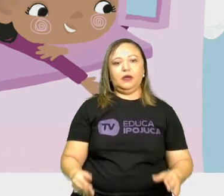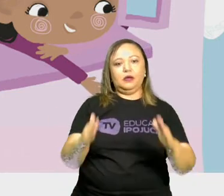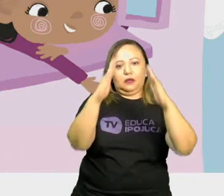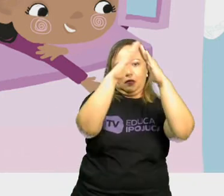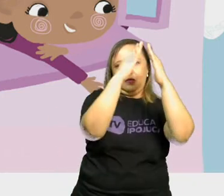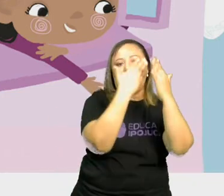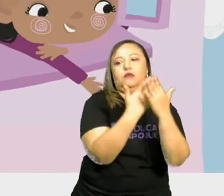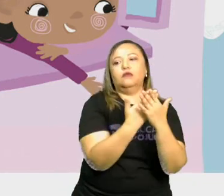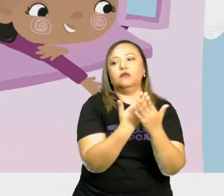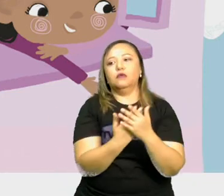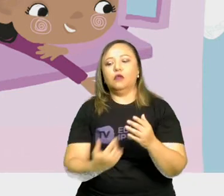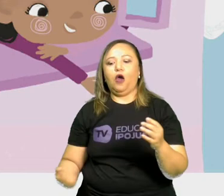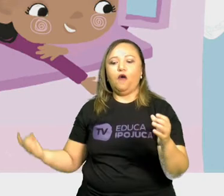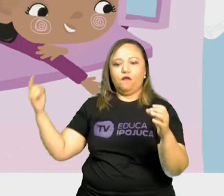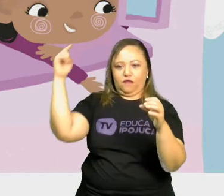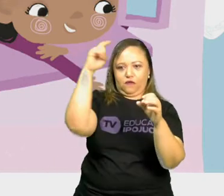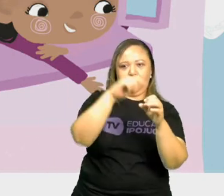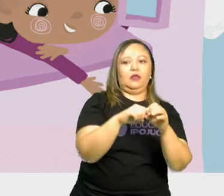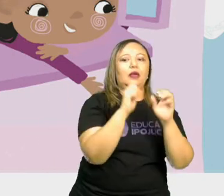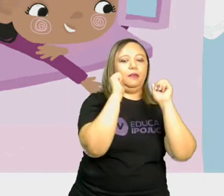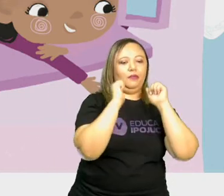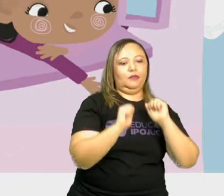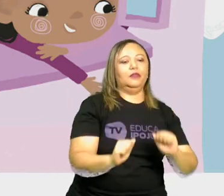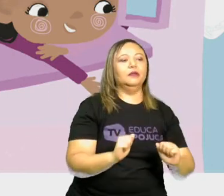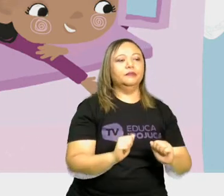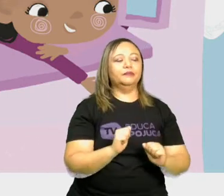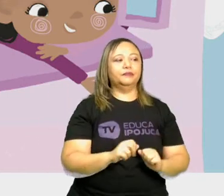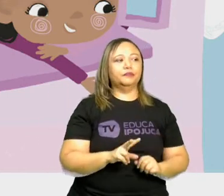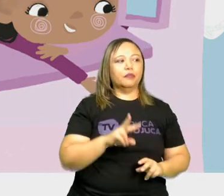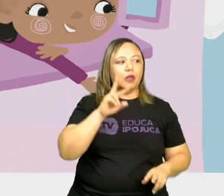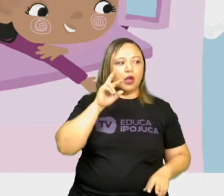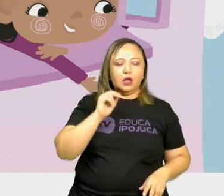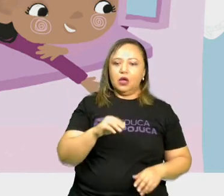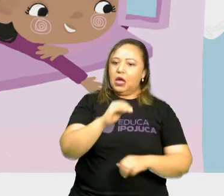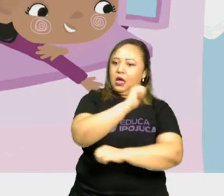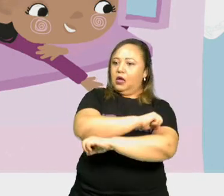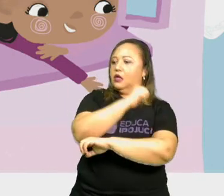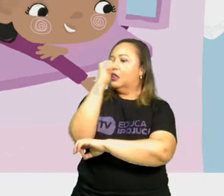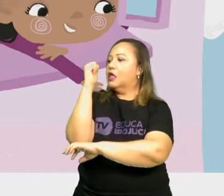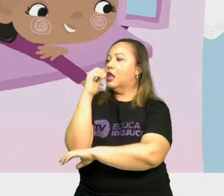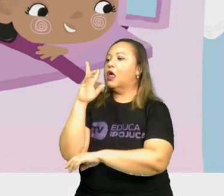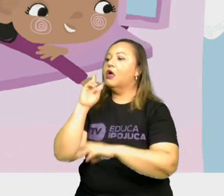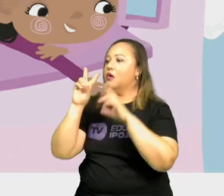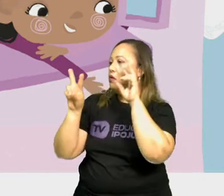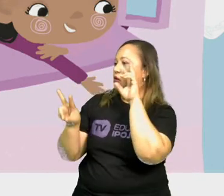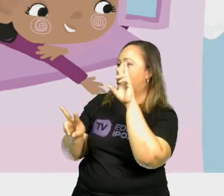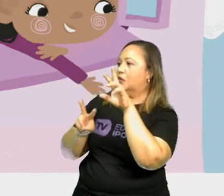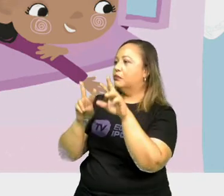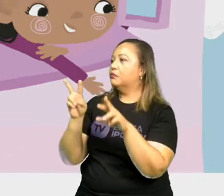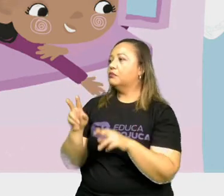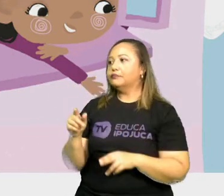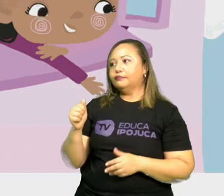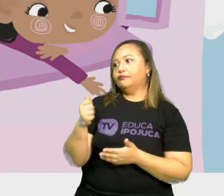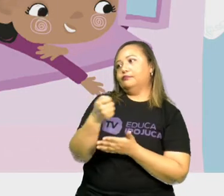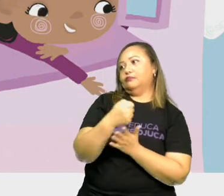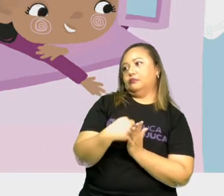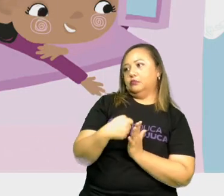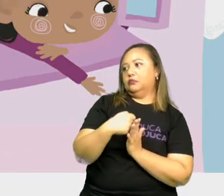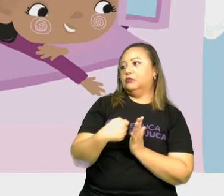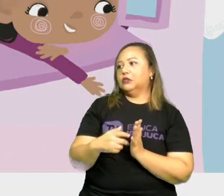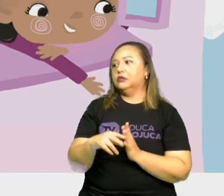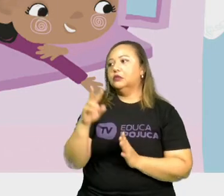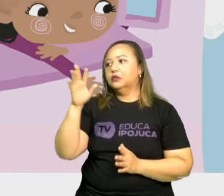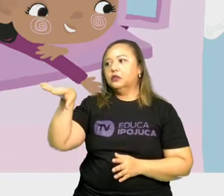minha janela eu vejo, olhar mais pela janela e registrar tudo o que vem